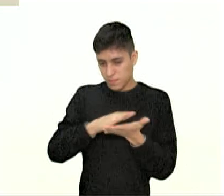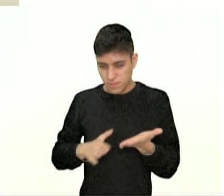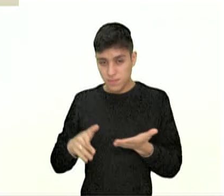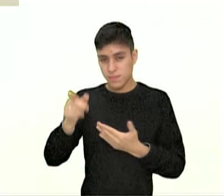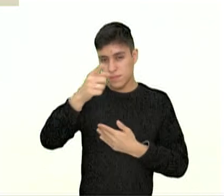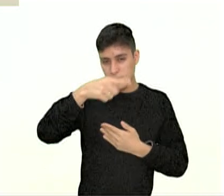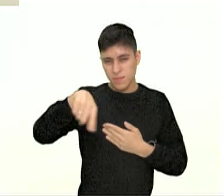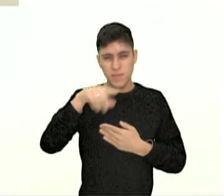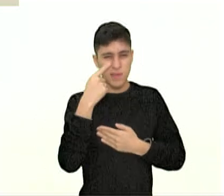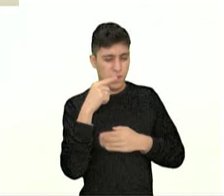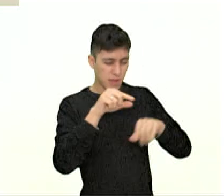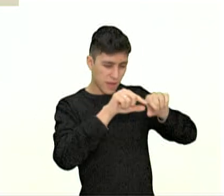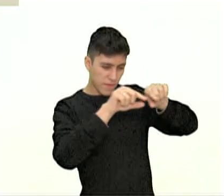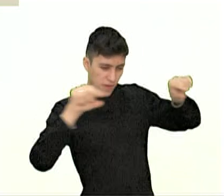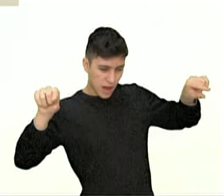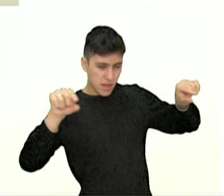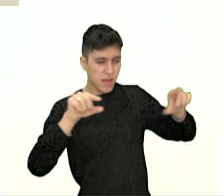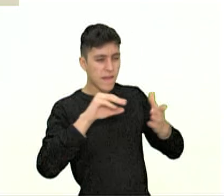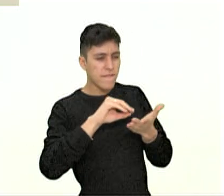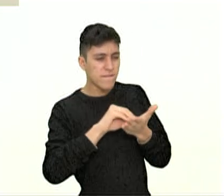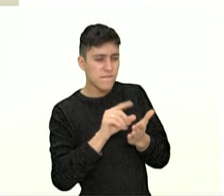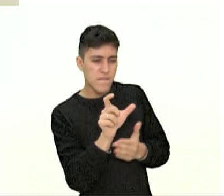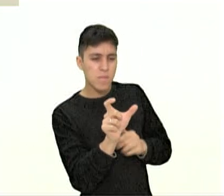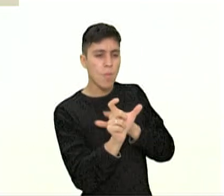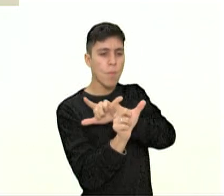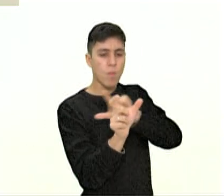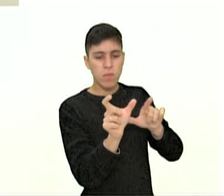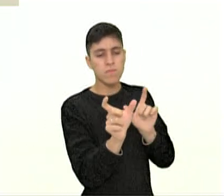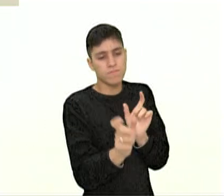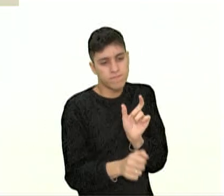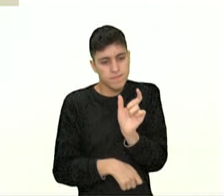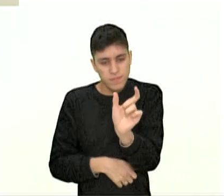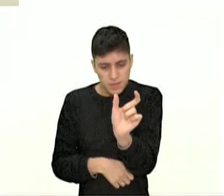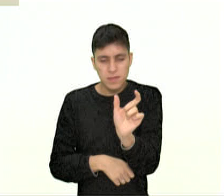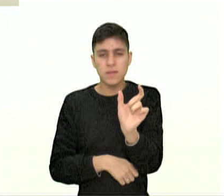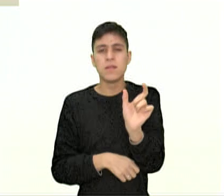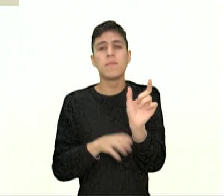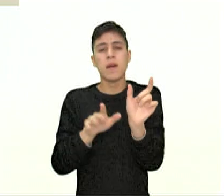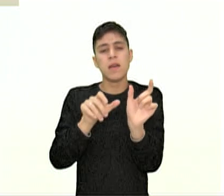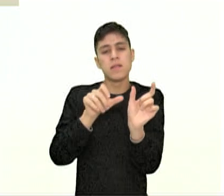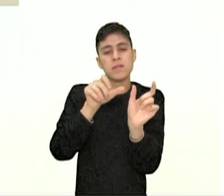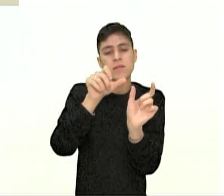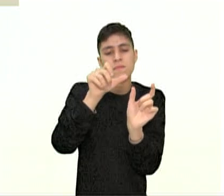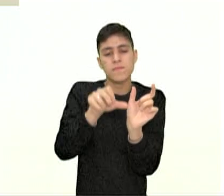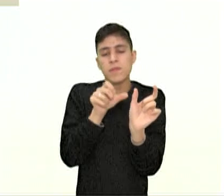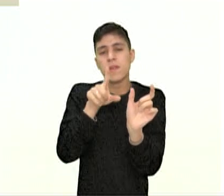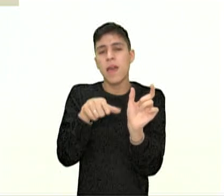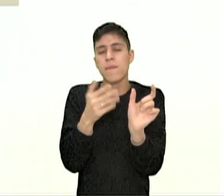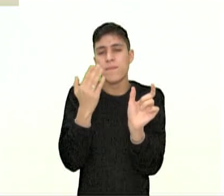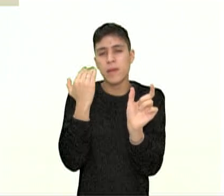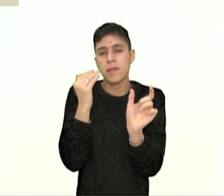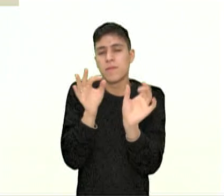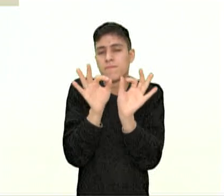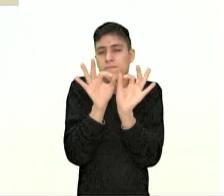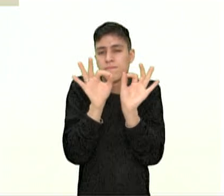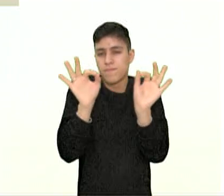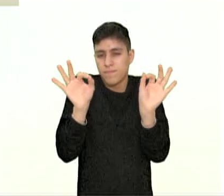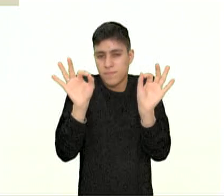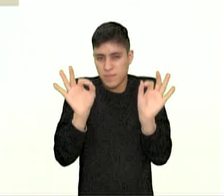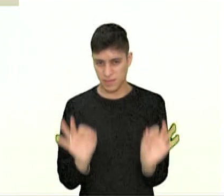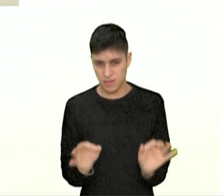as frases conjugando o verbo estudiar em pretérito perfecto simples. Lembra lá a